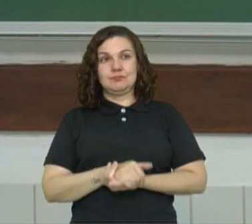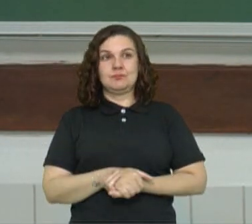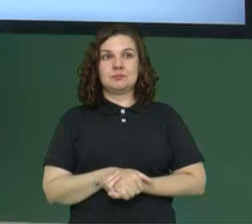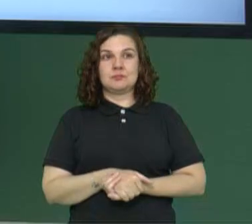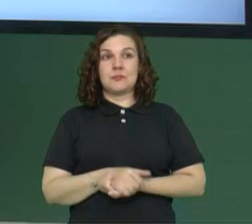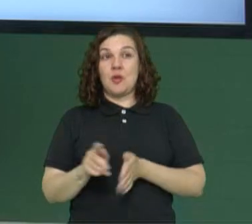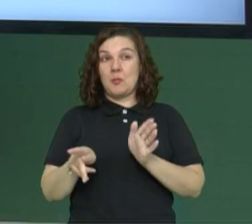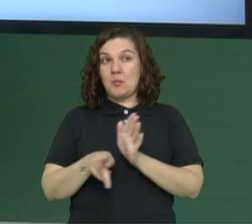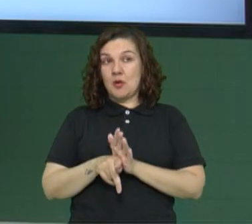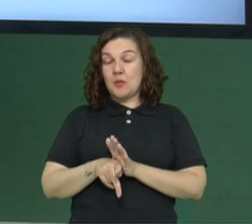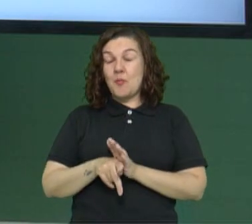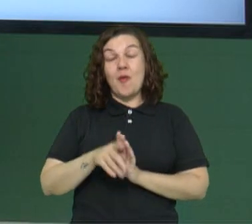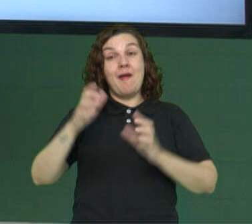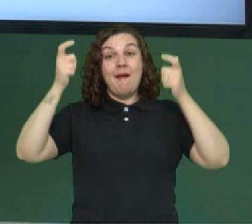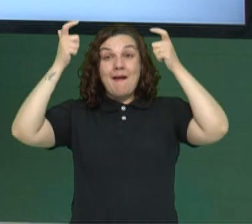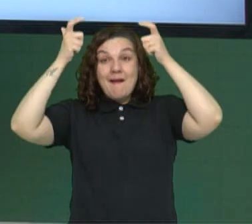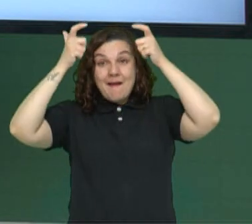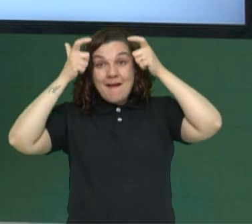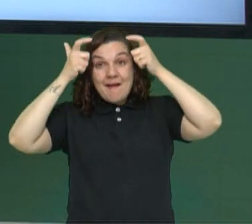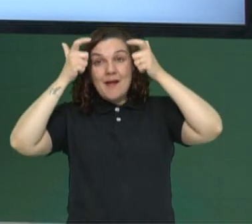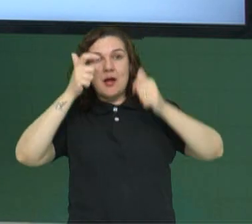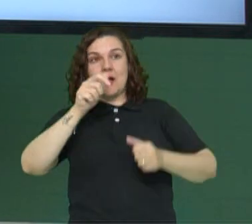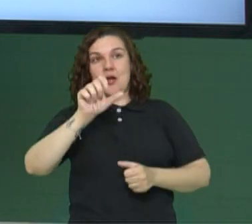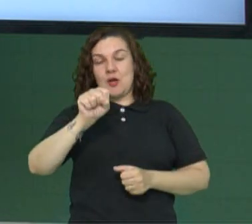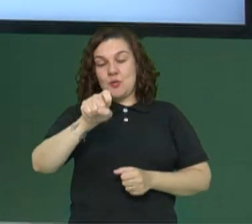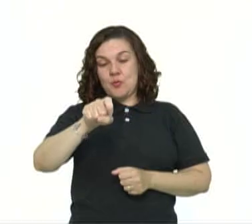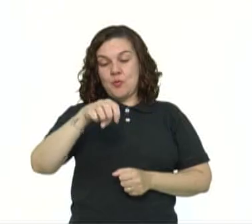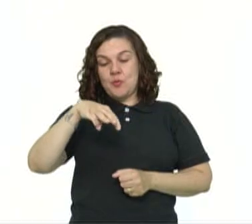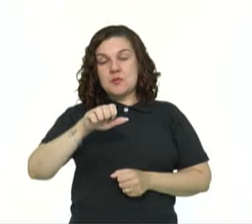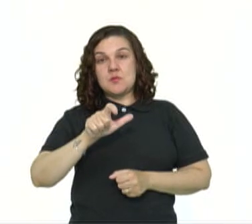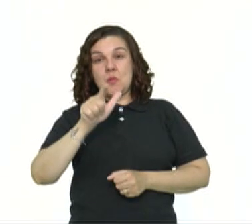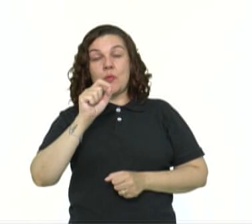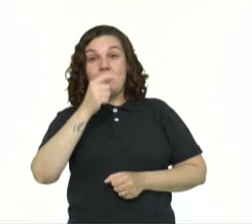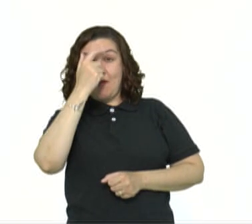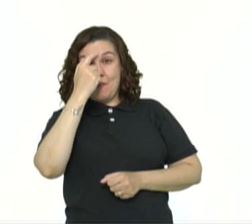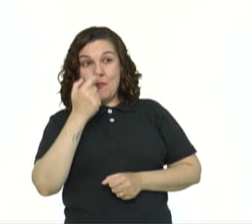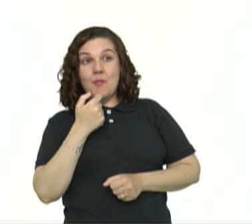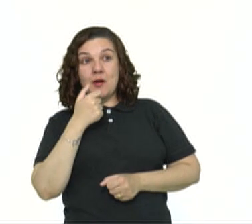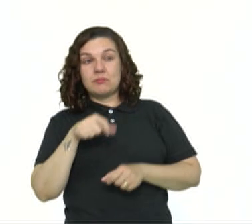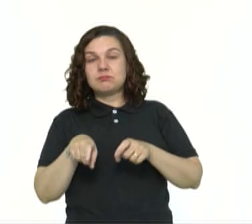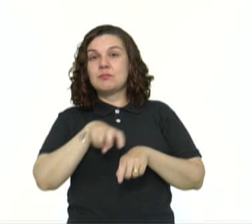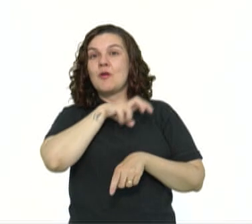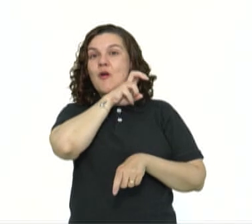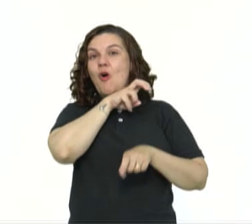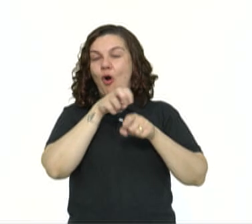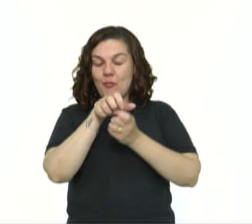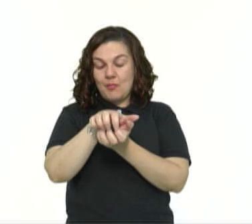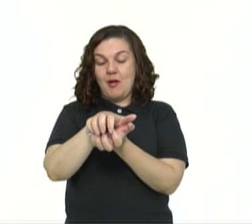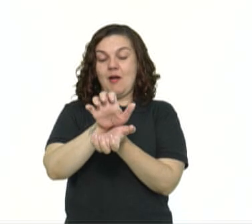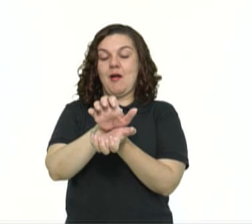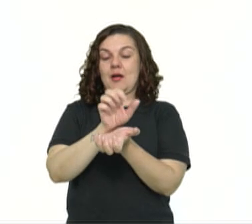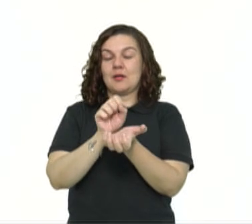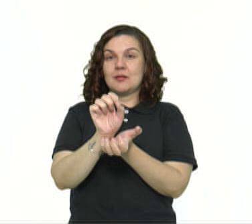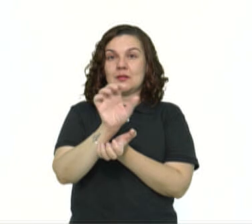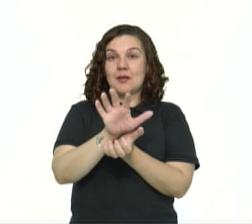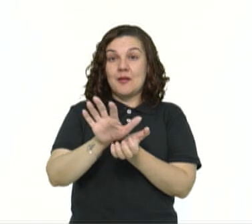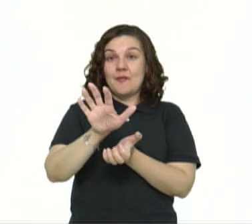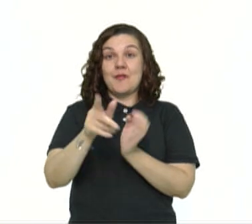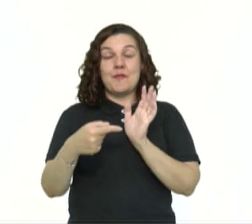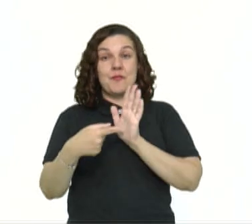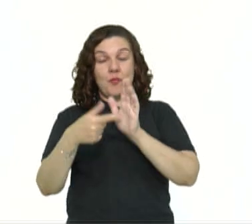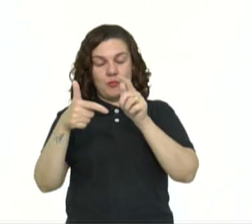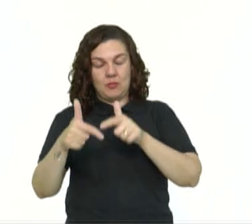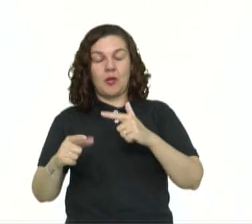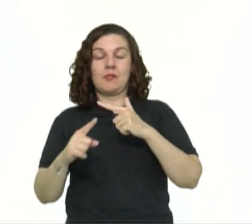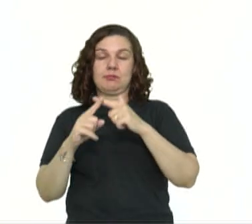que é a Rainha de Uxmal, figura humana saindo da boca de uma serpente. Fez parte da decoração de